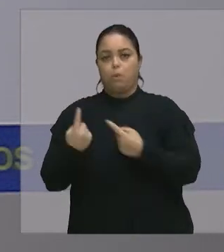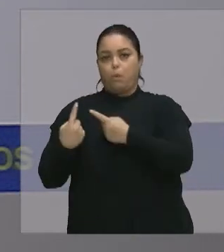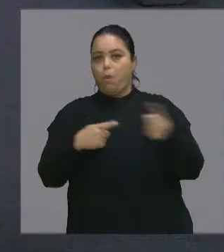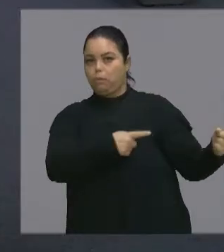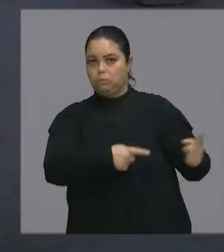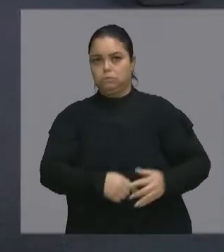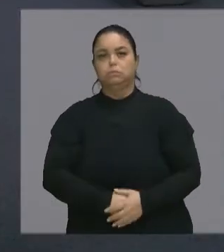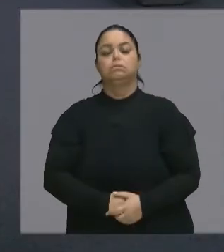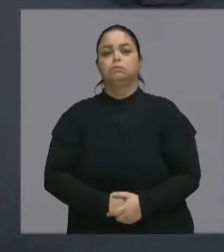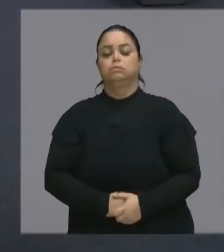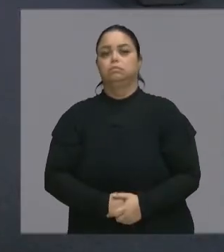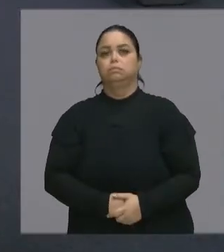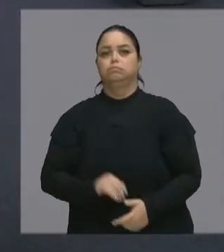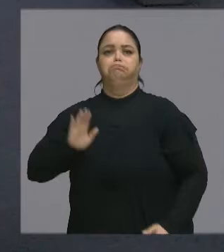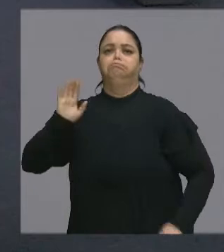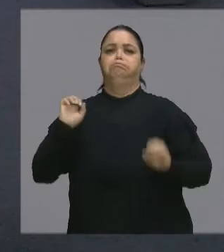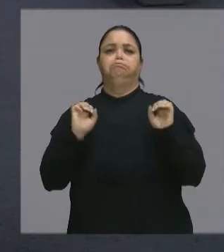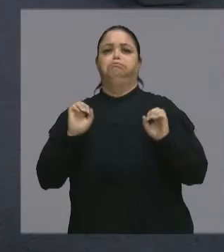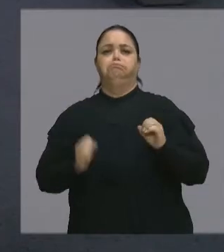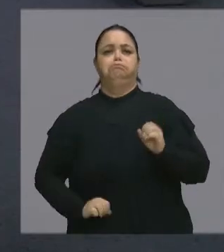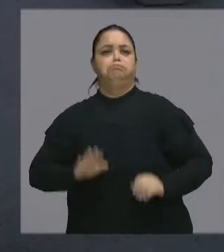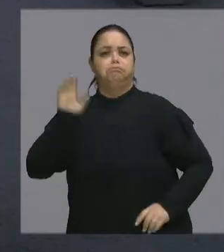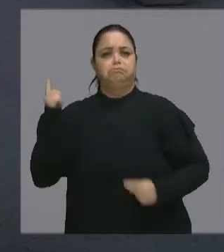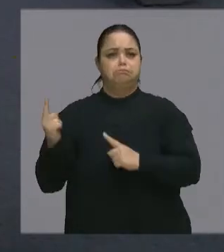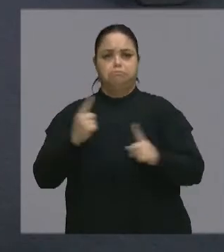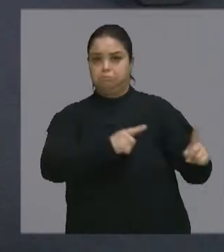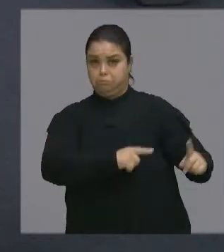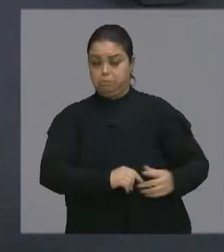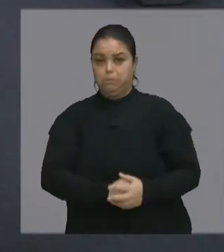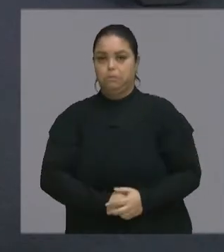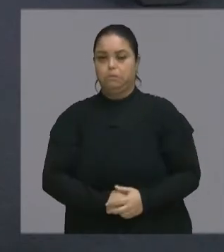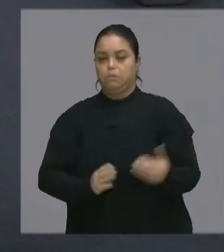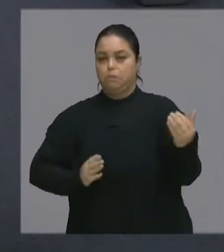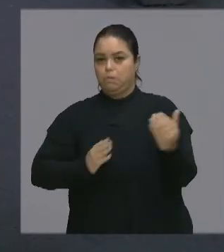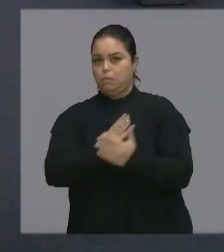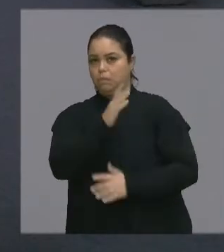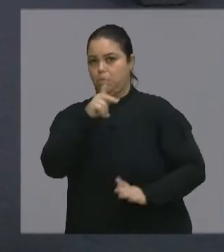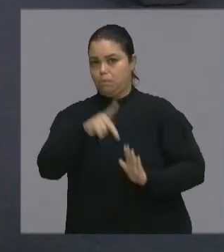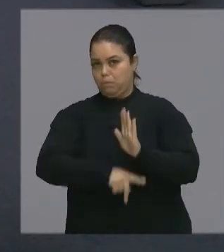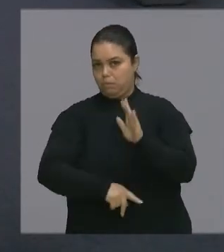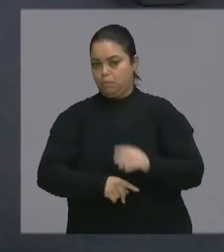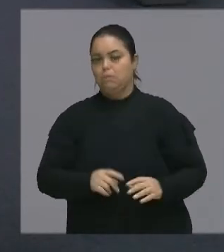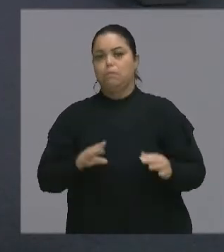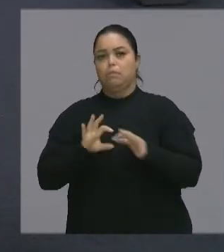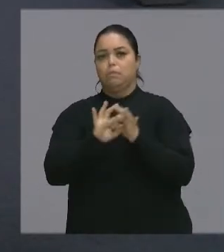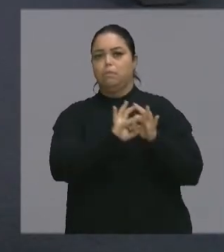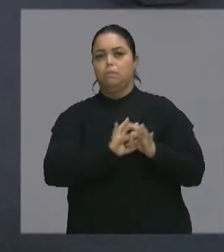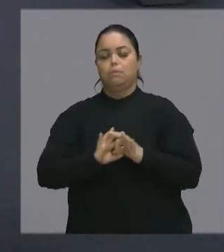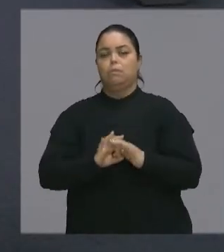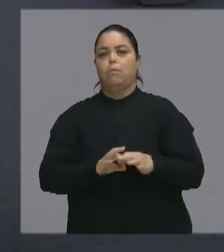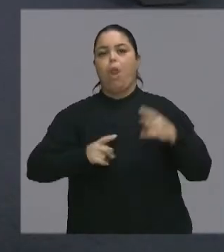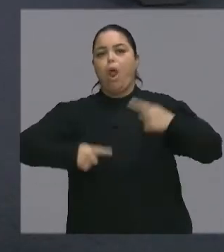se manifestem. Nenhuma manifestação contrária. Projeto aprovado por unanimidade.